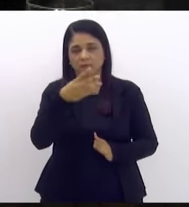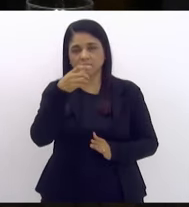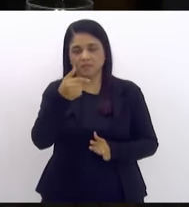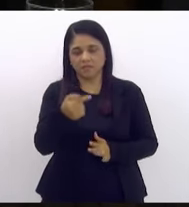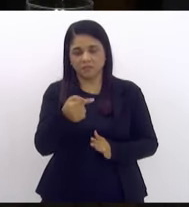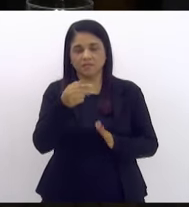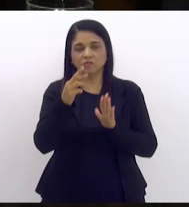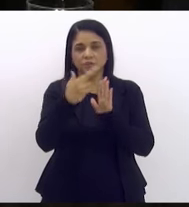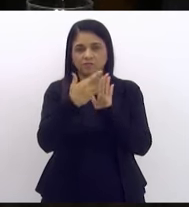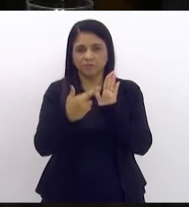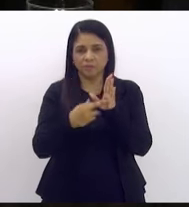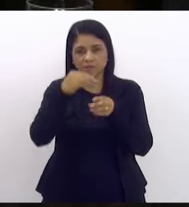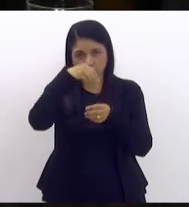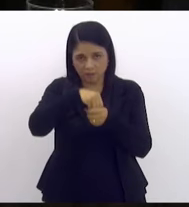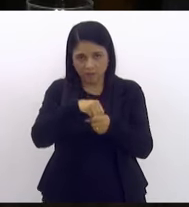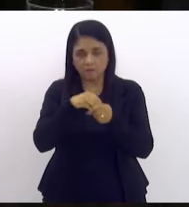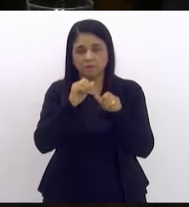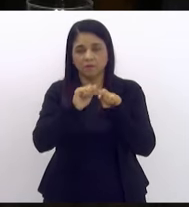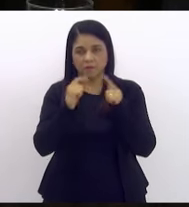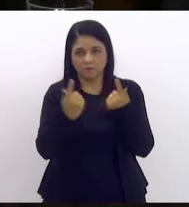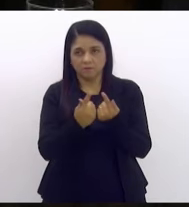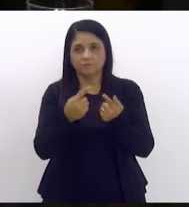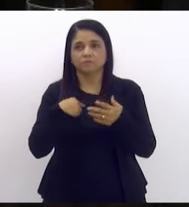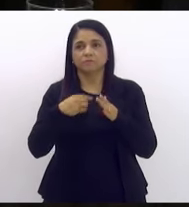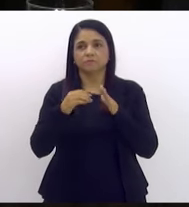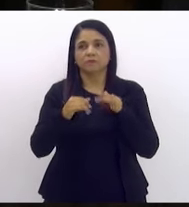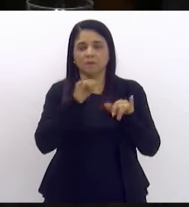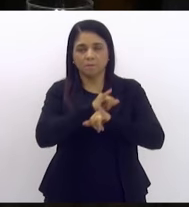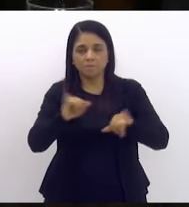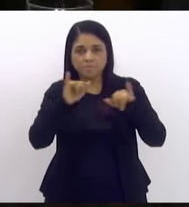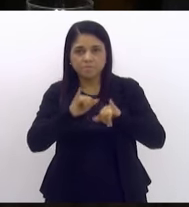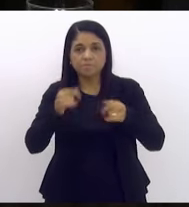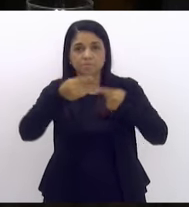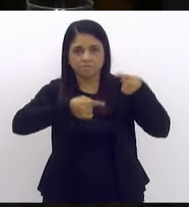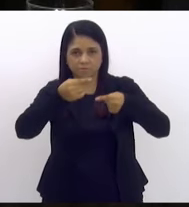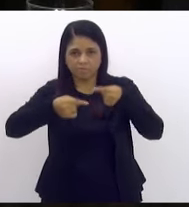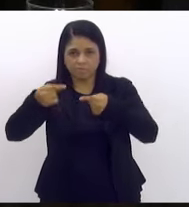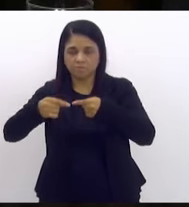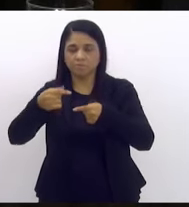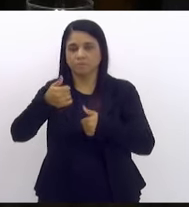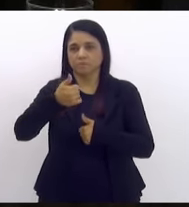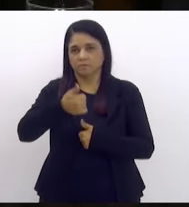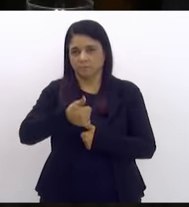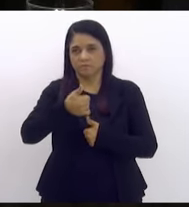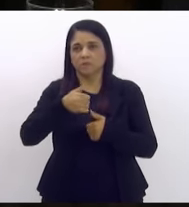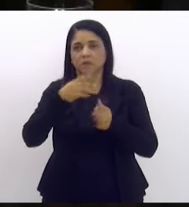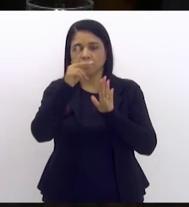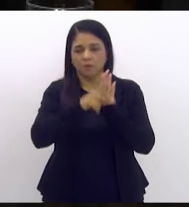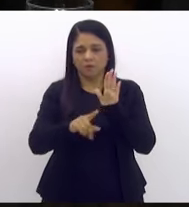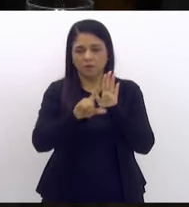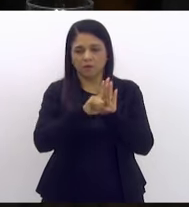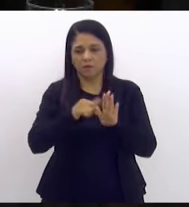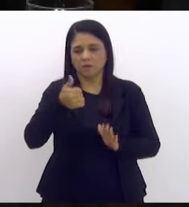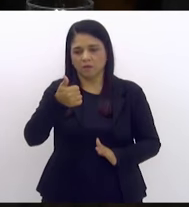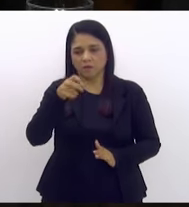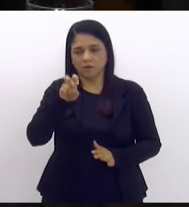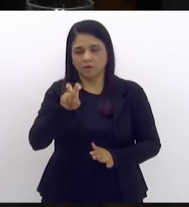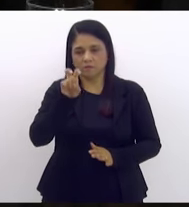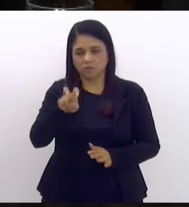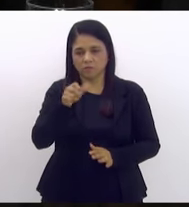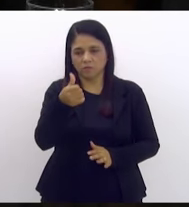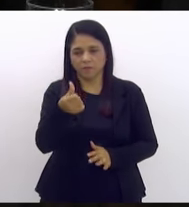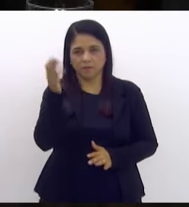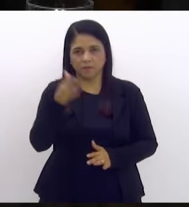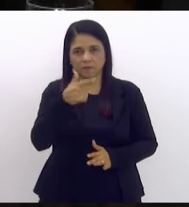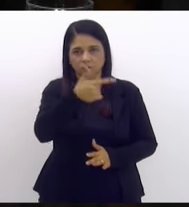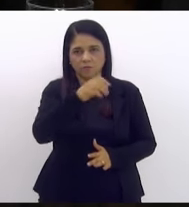Regimento Interno, em tramitação ordinária, em primeira discussão, projeto de lei número